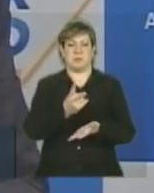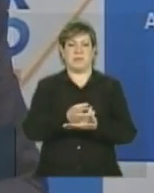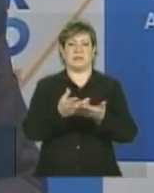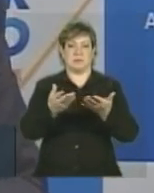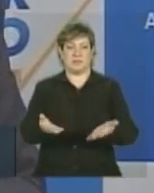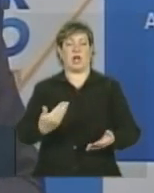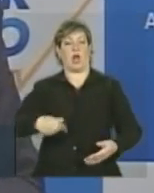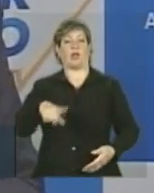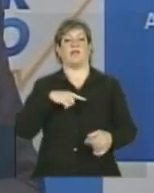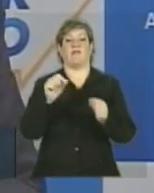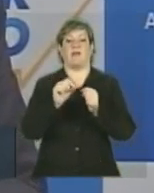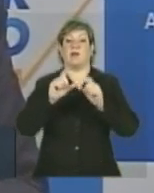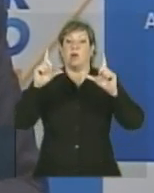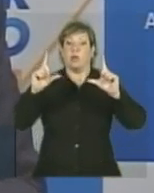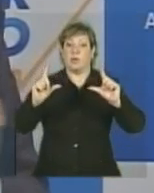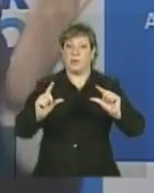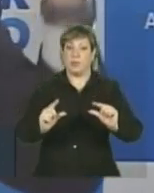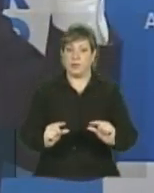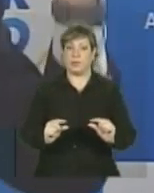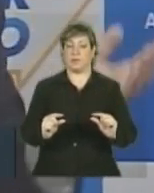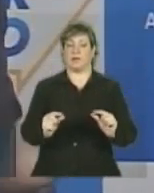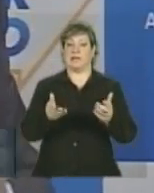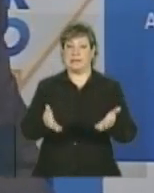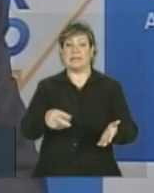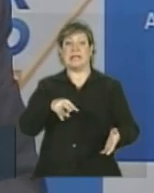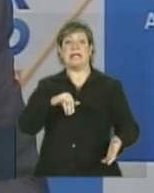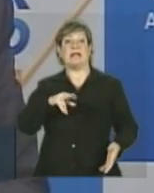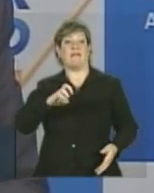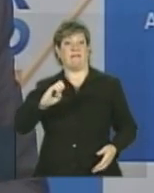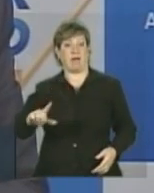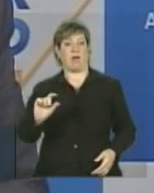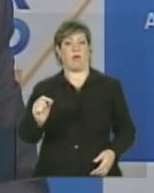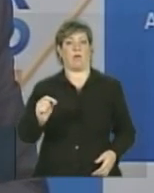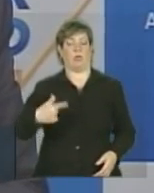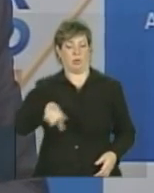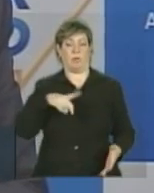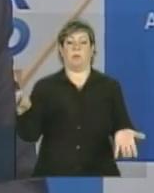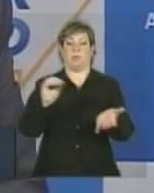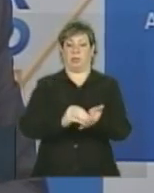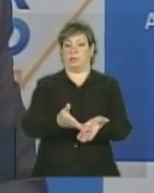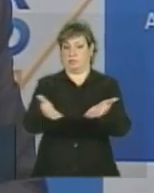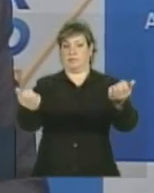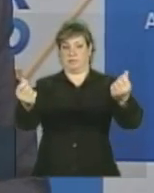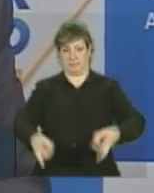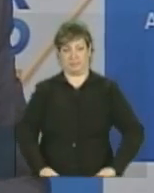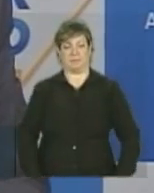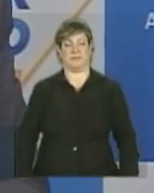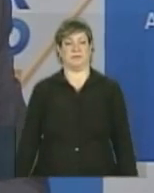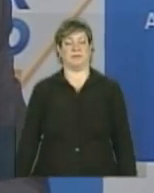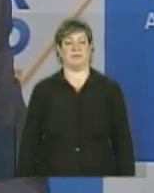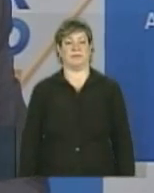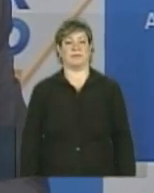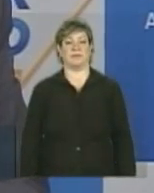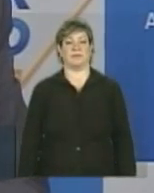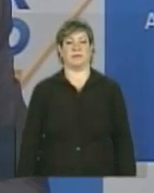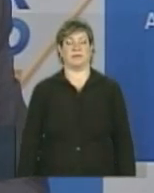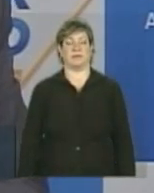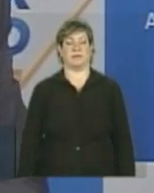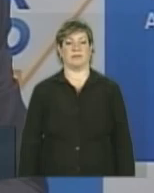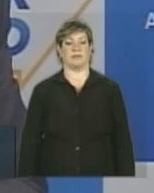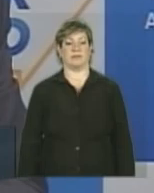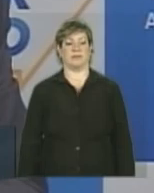nós estamos reduzindo nesses níveis que estão colocados aí. Certo?